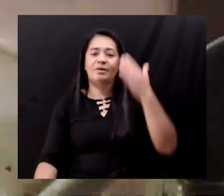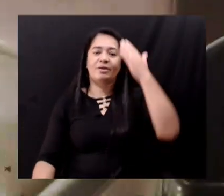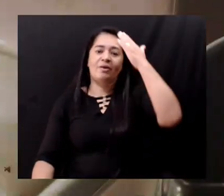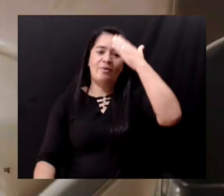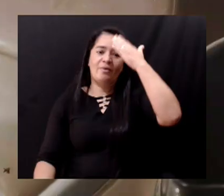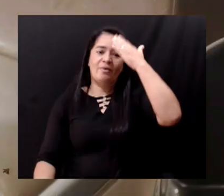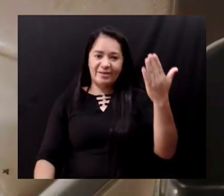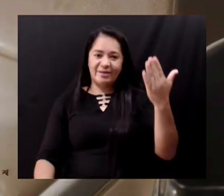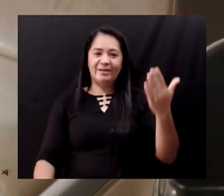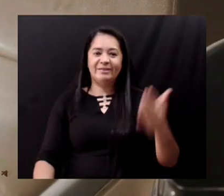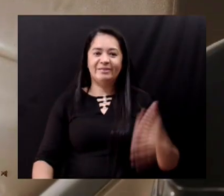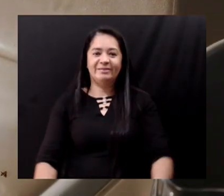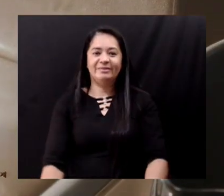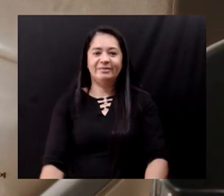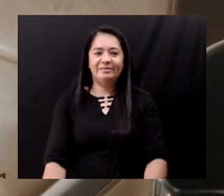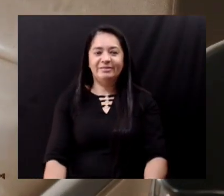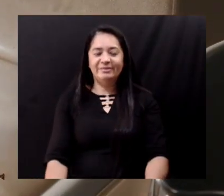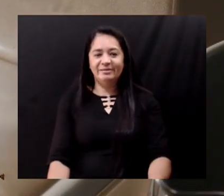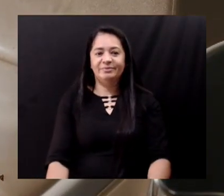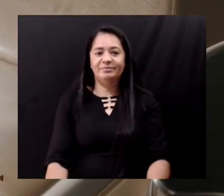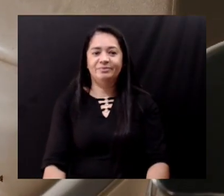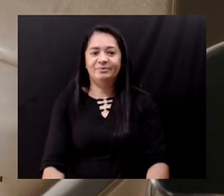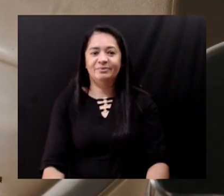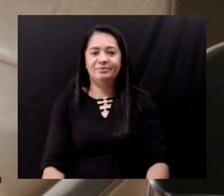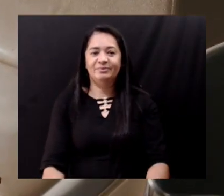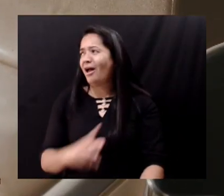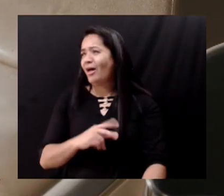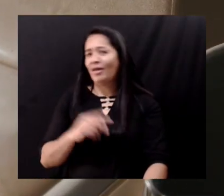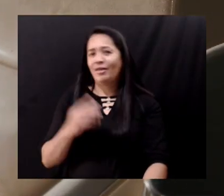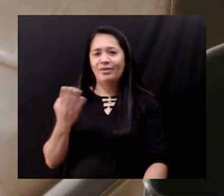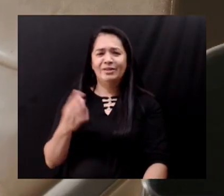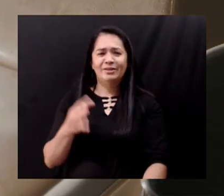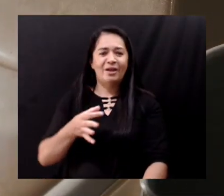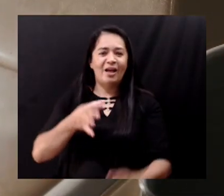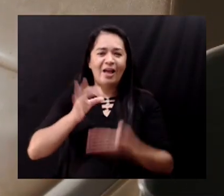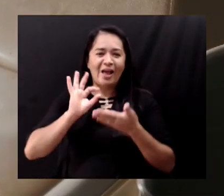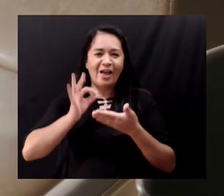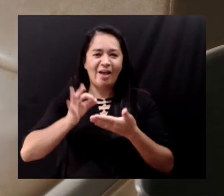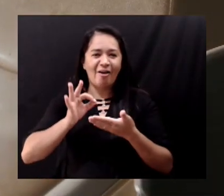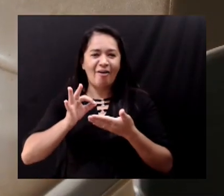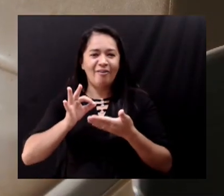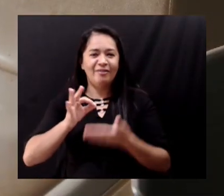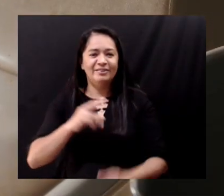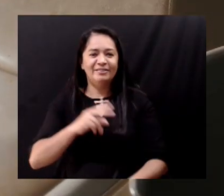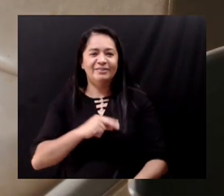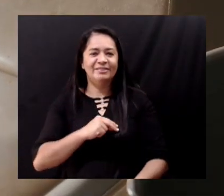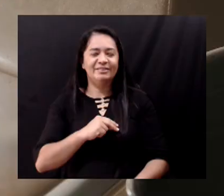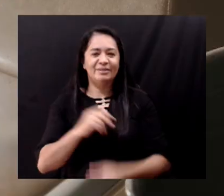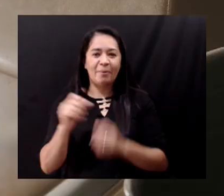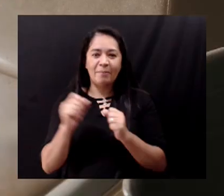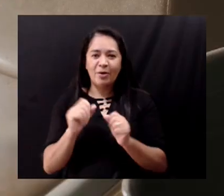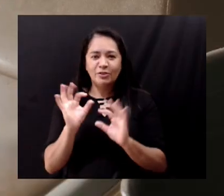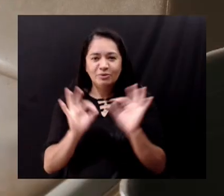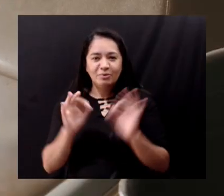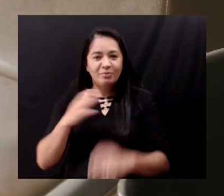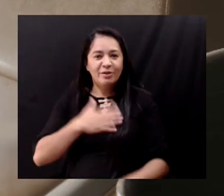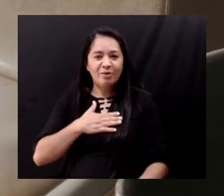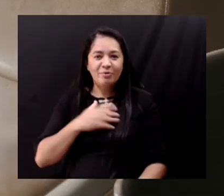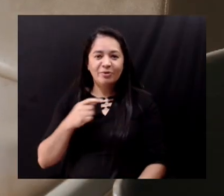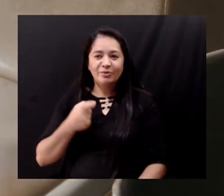obrigada. E agora, aquele café, né? Pode preparar o meu, que eu já tô indo aí